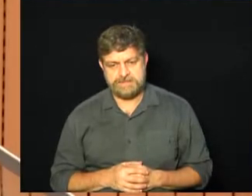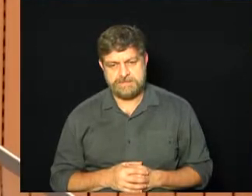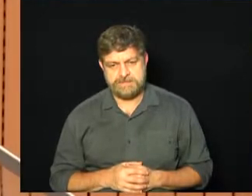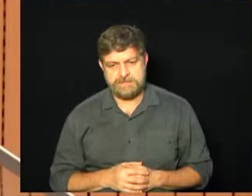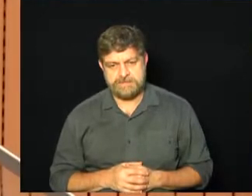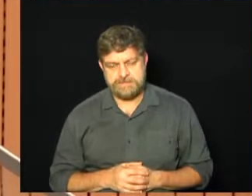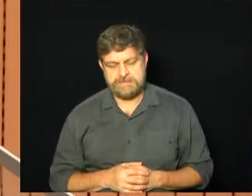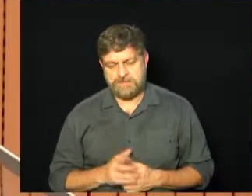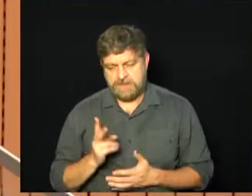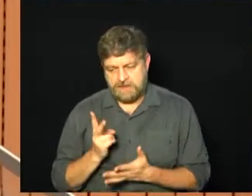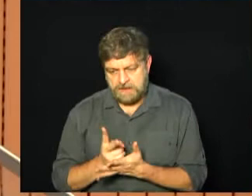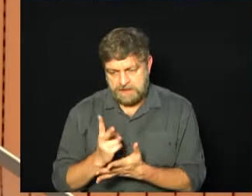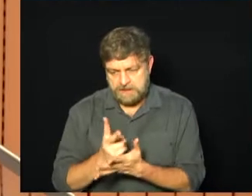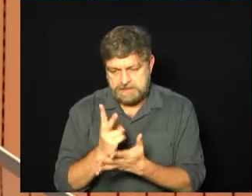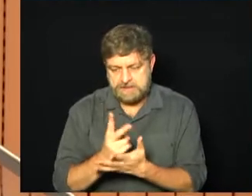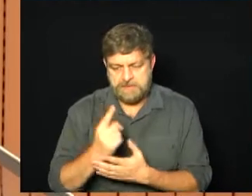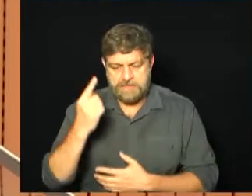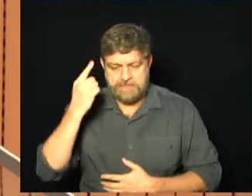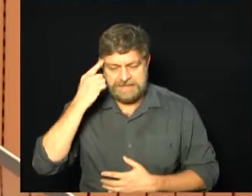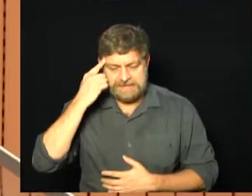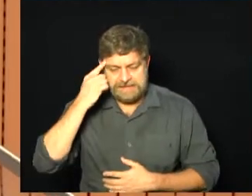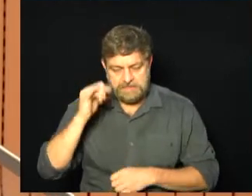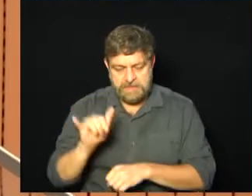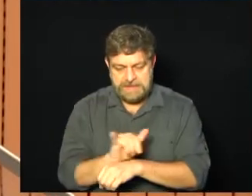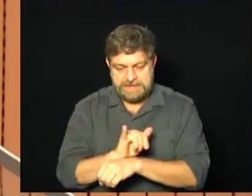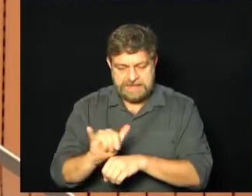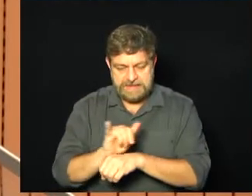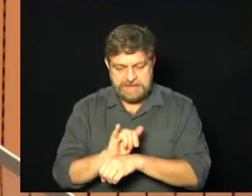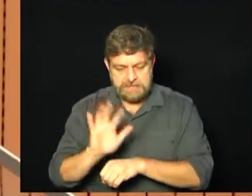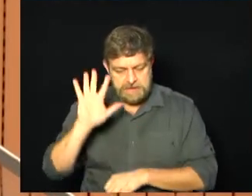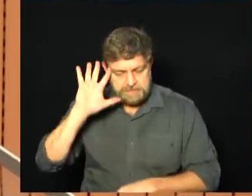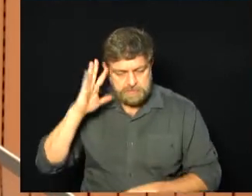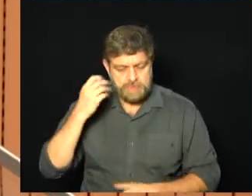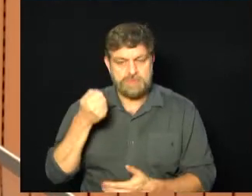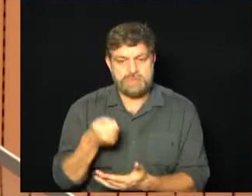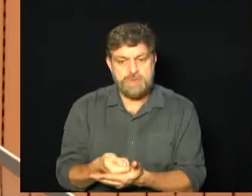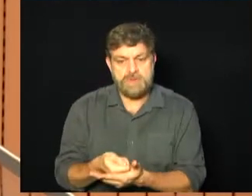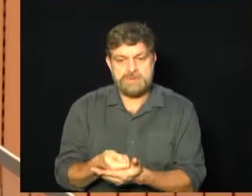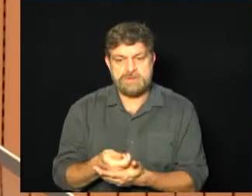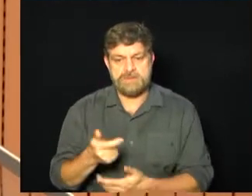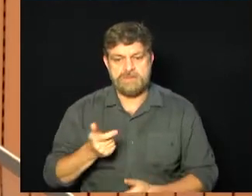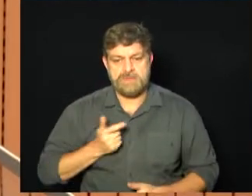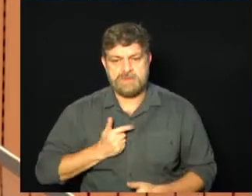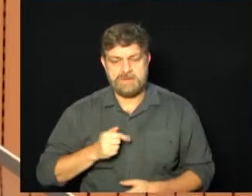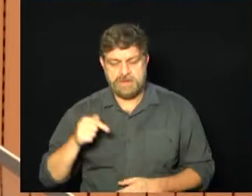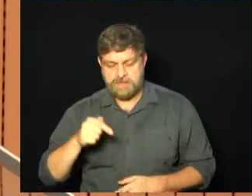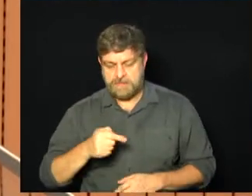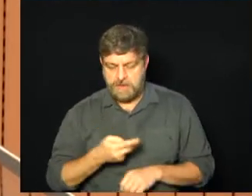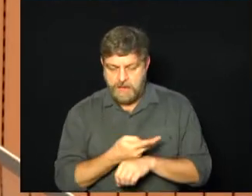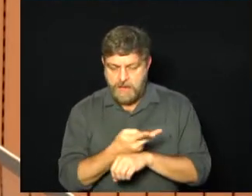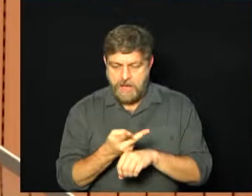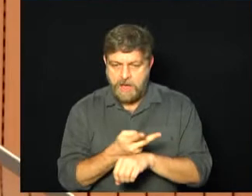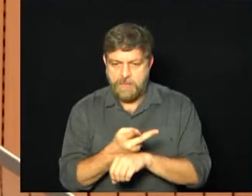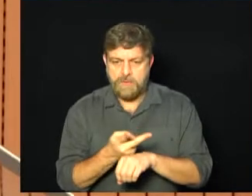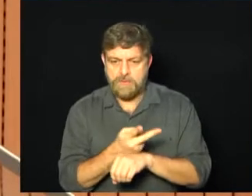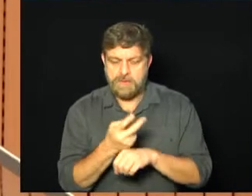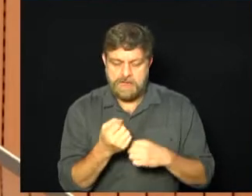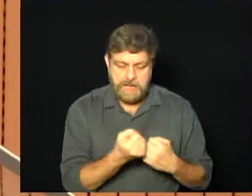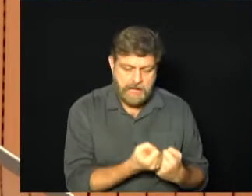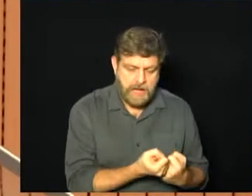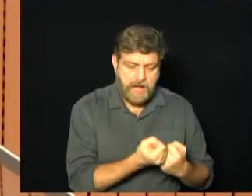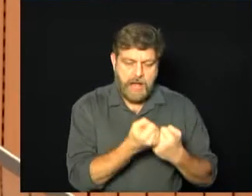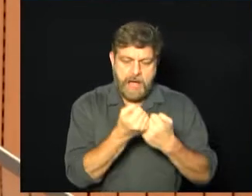Clamando sempre por soluções, por recursos, a incessante busca por apoios